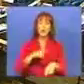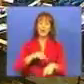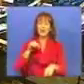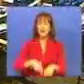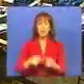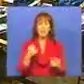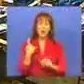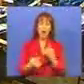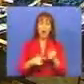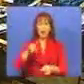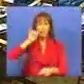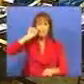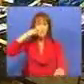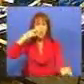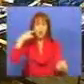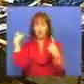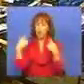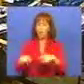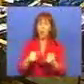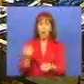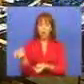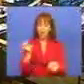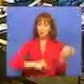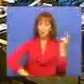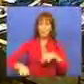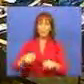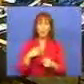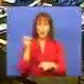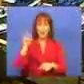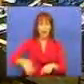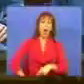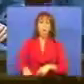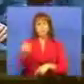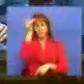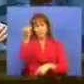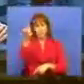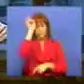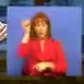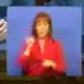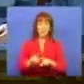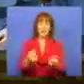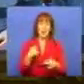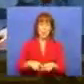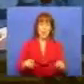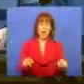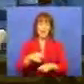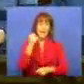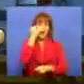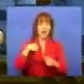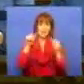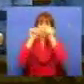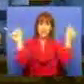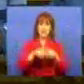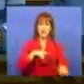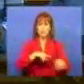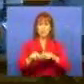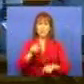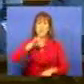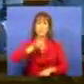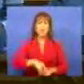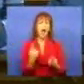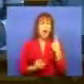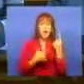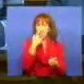Houve quem desconfiasse que tinha ocorrido uma fraude grave no sistema político em Portugal. Alguém muito